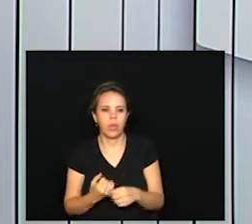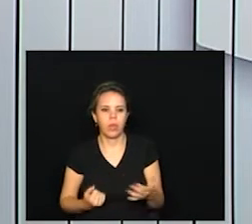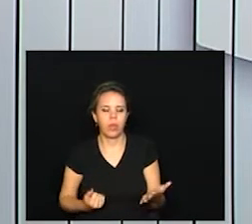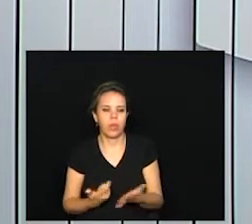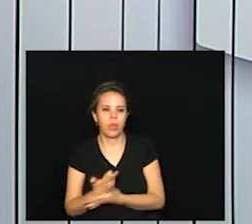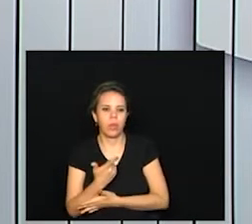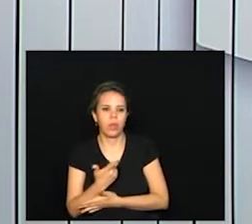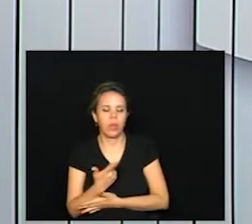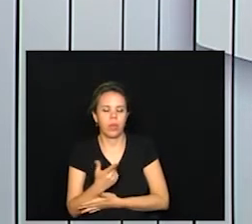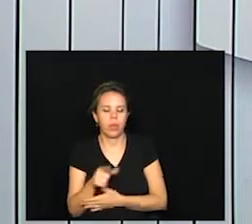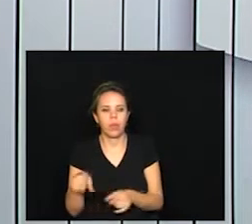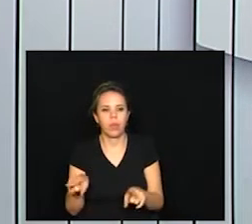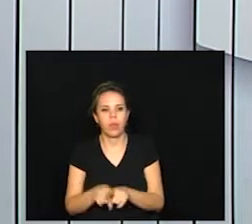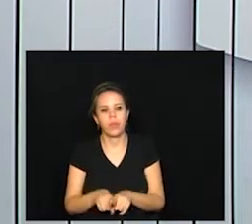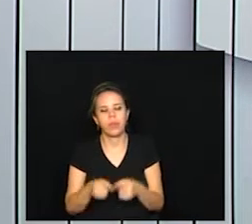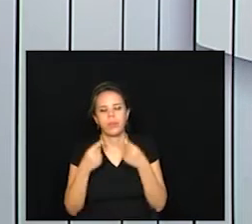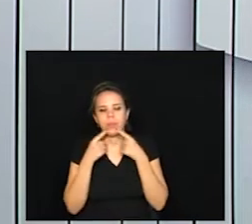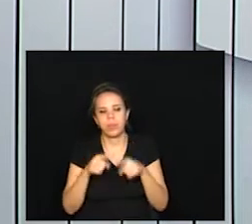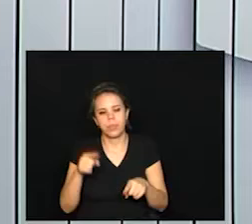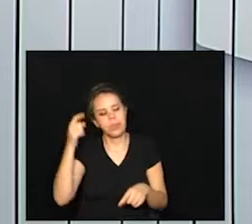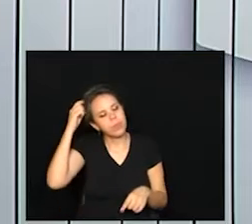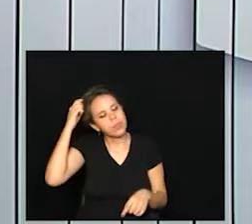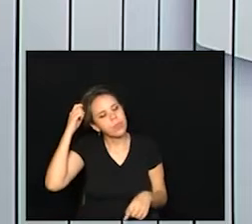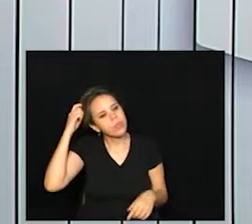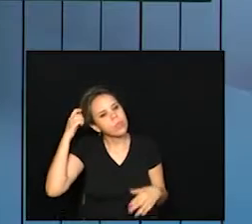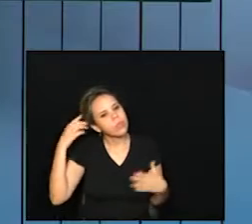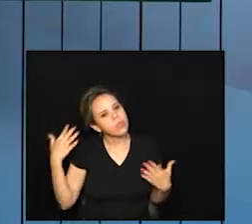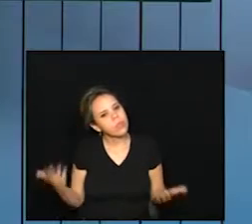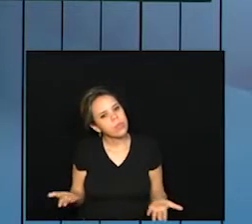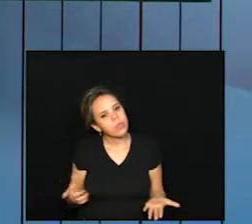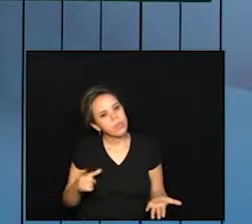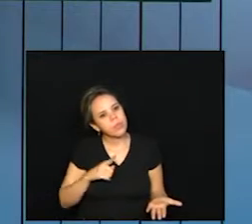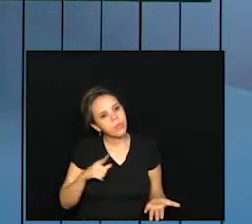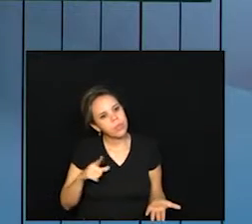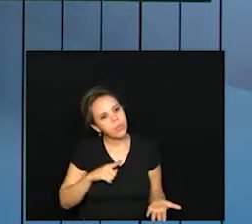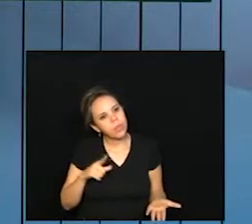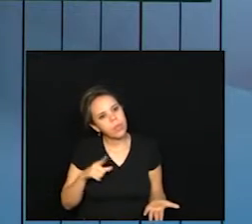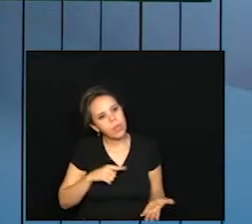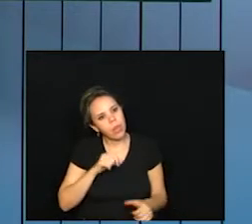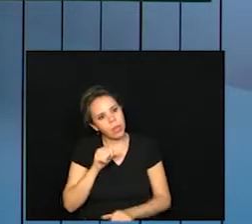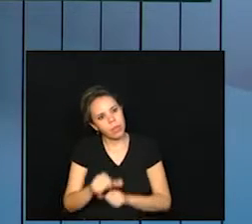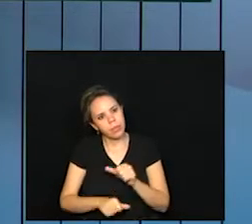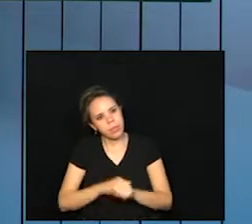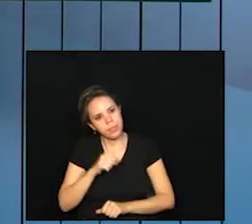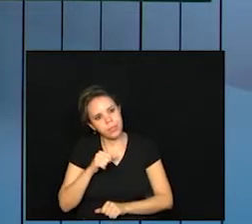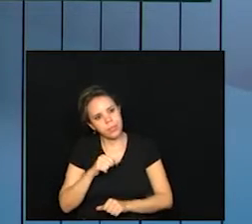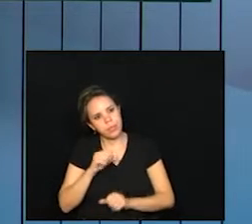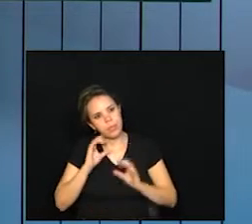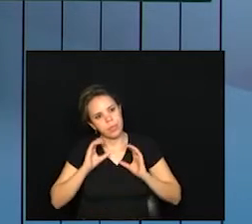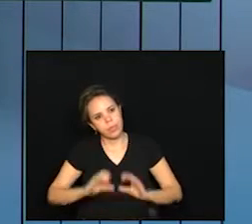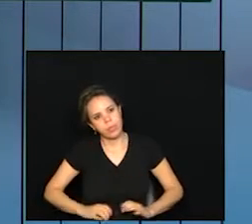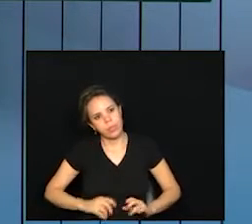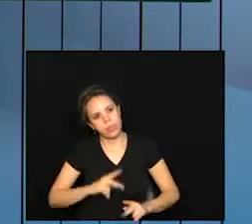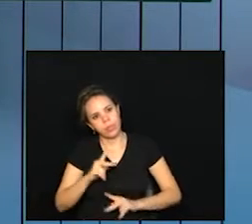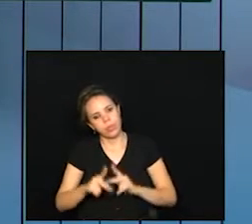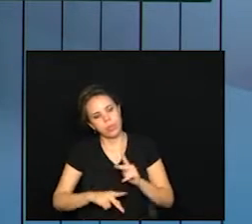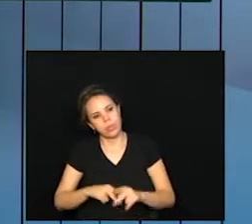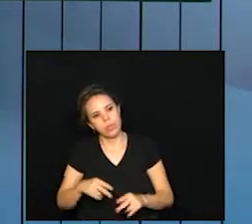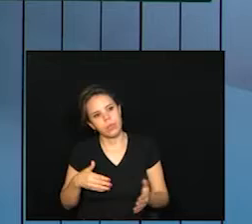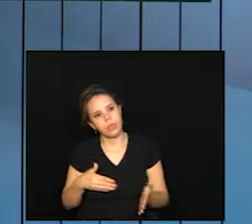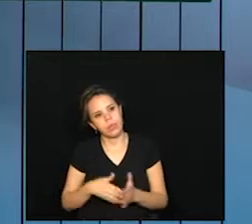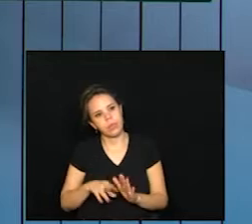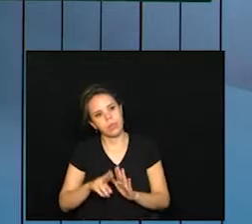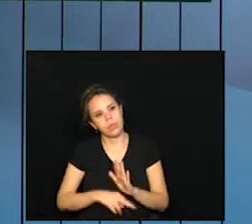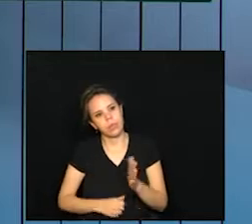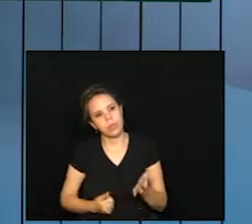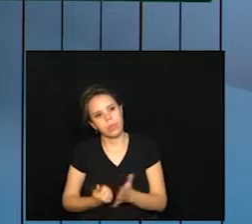comprar e também para reclamar então. Então, houve essa mudança no perfil do consumidor com essas restrições, ele